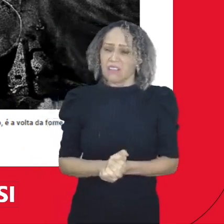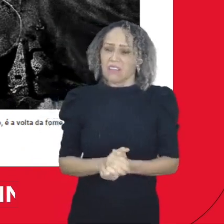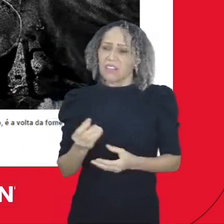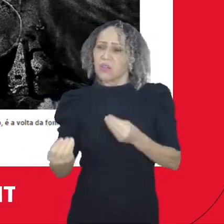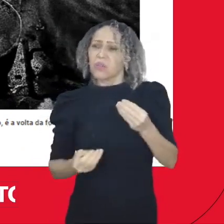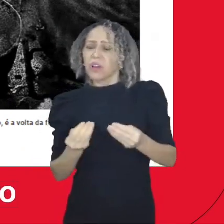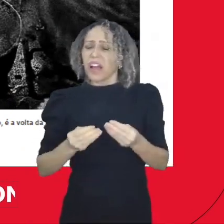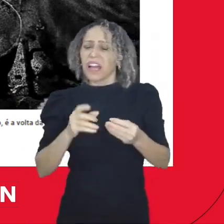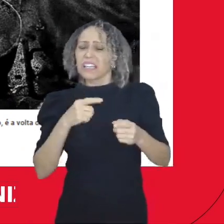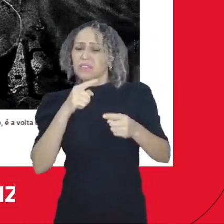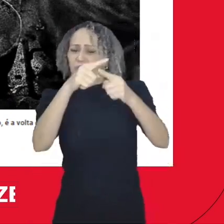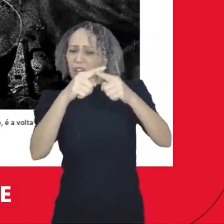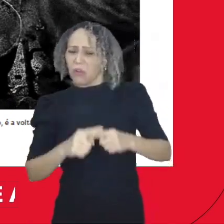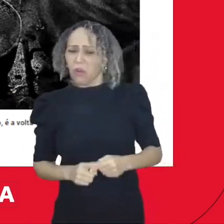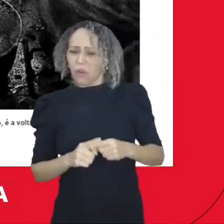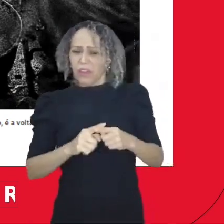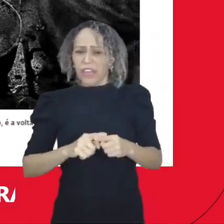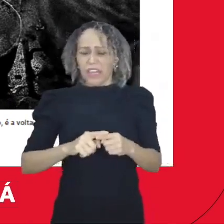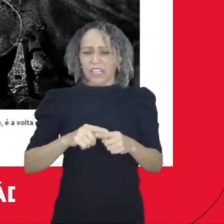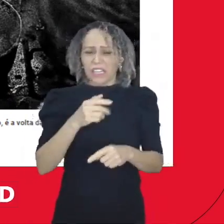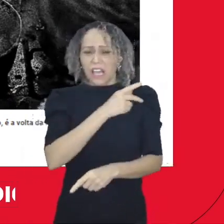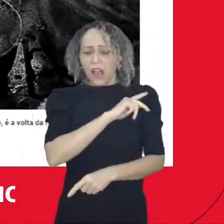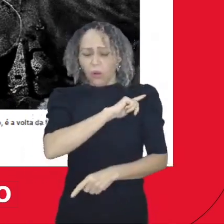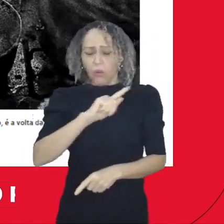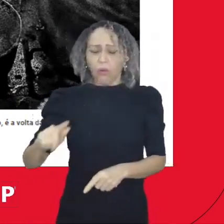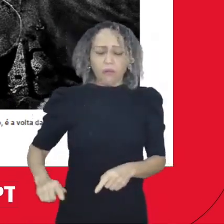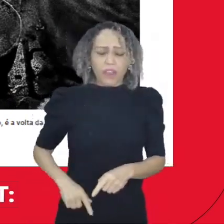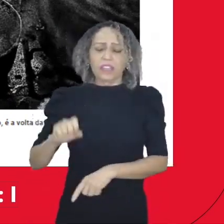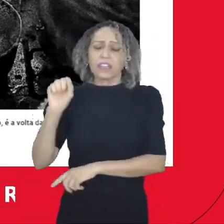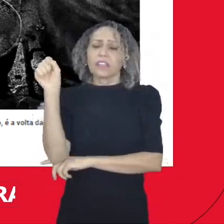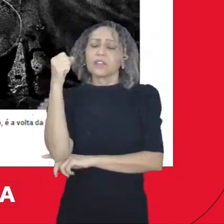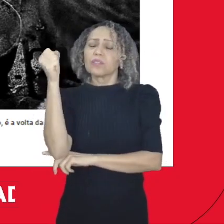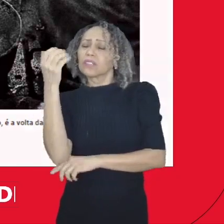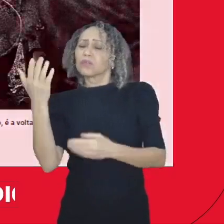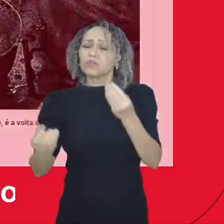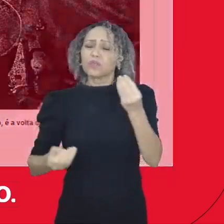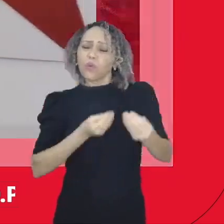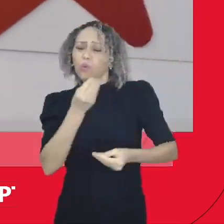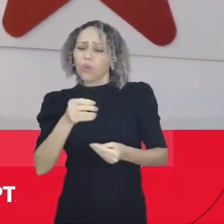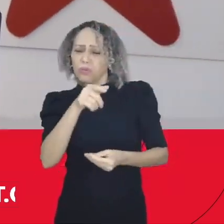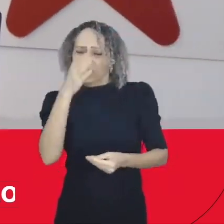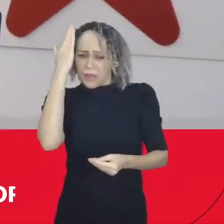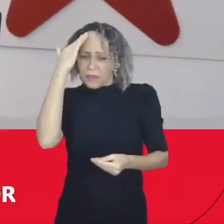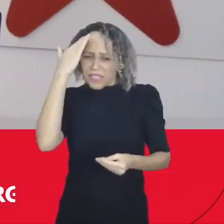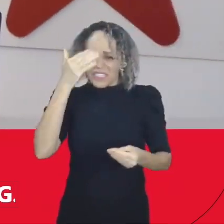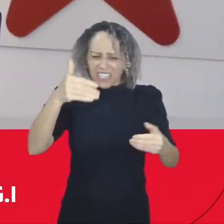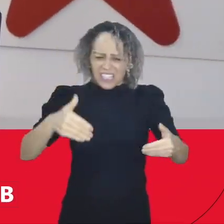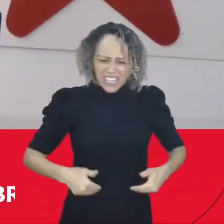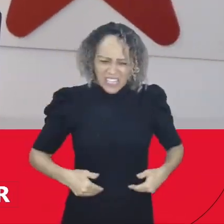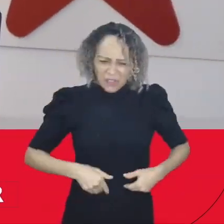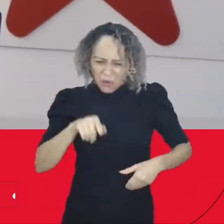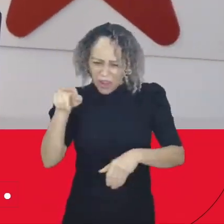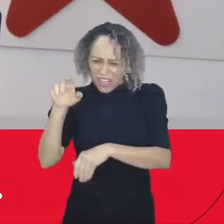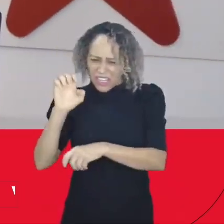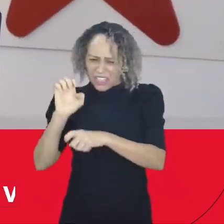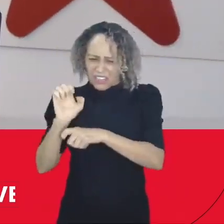senhor planeja solucionar essa questão da fome que está assolando aí mais de 1 milhão de pessoas no estado?